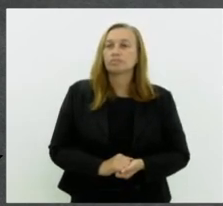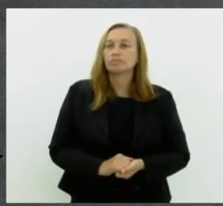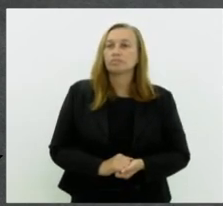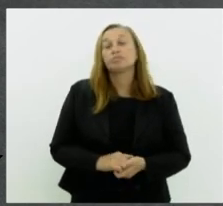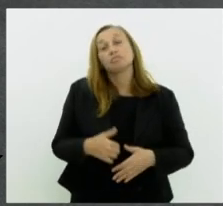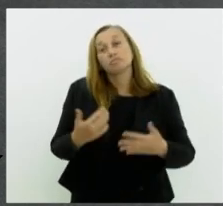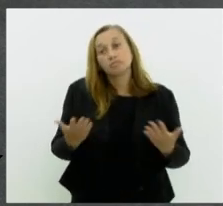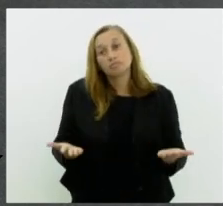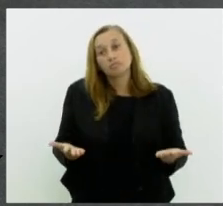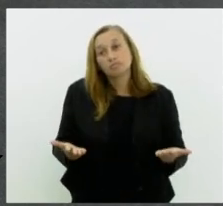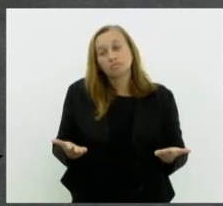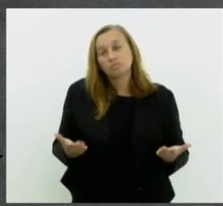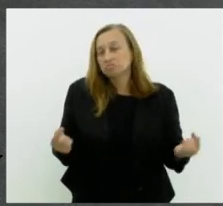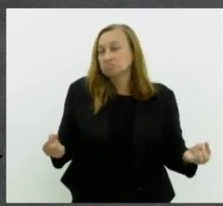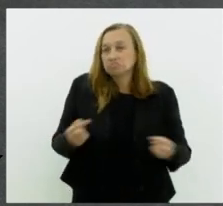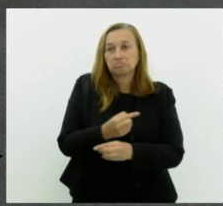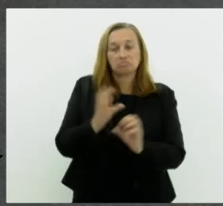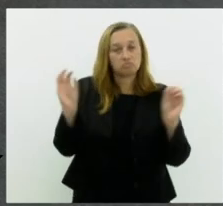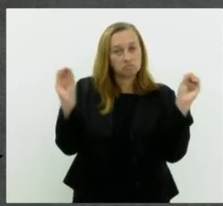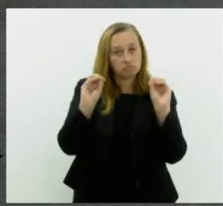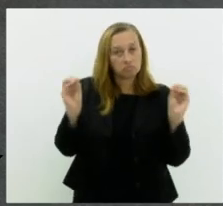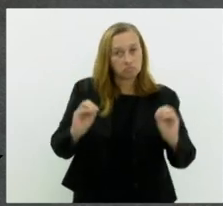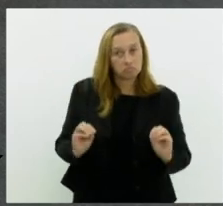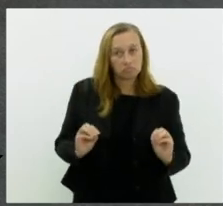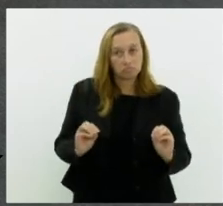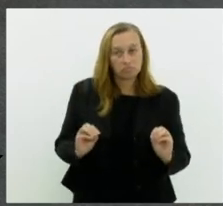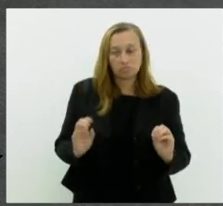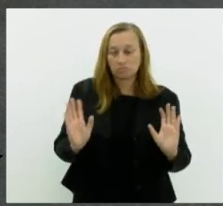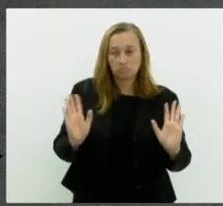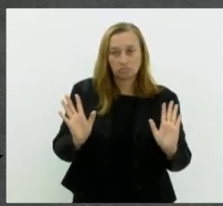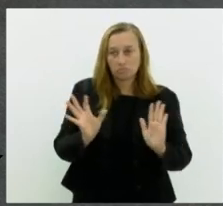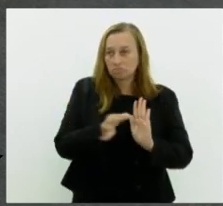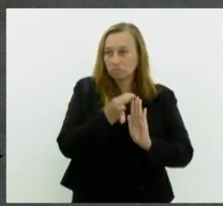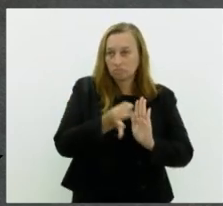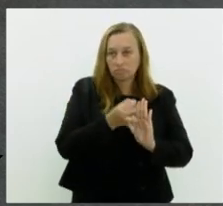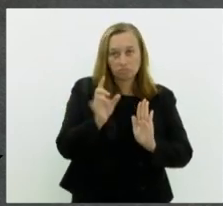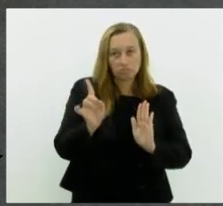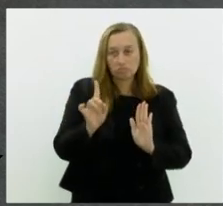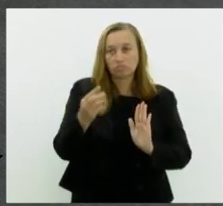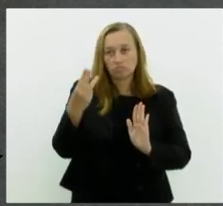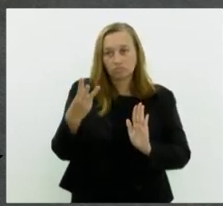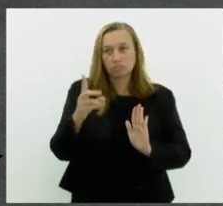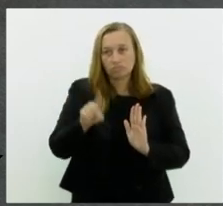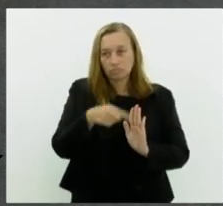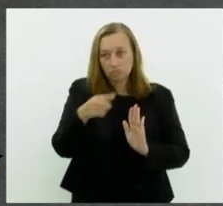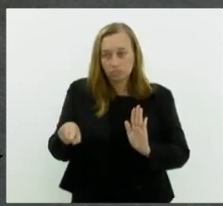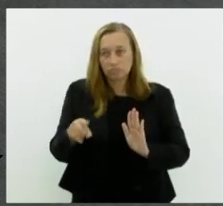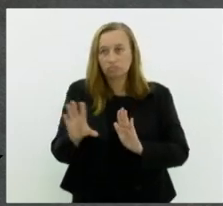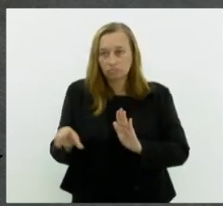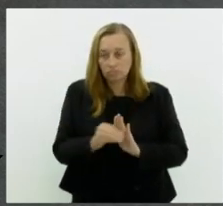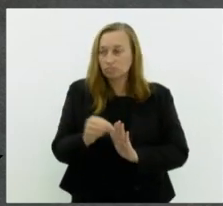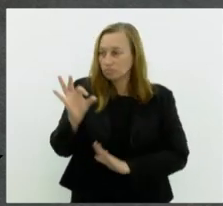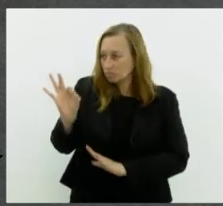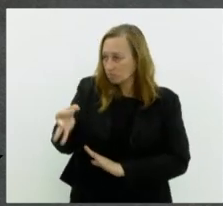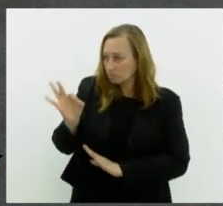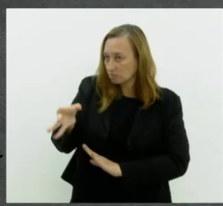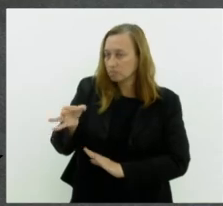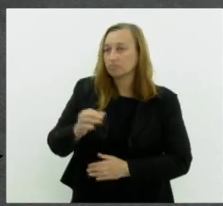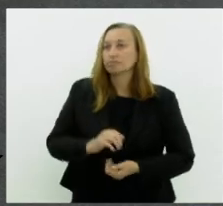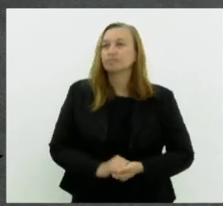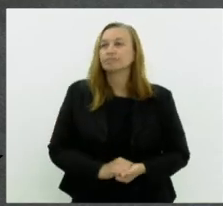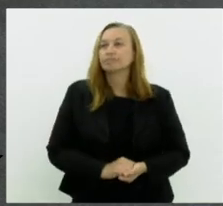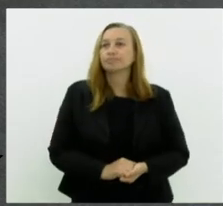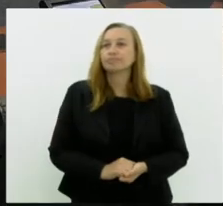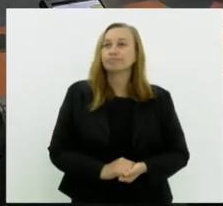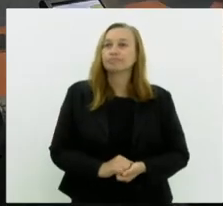Então, eu não tenho discordância do parecer, não. Ele rejeitou as três emendas, não justificou, mas está certa a rejeição.